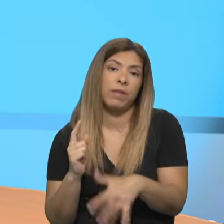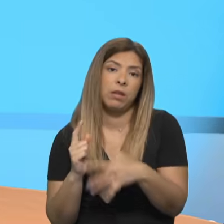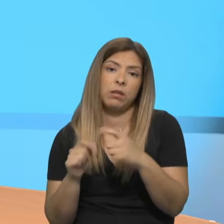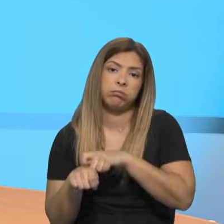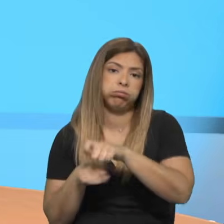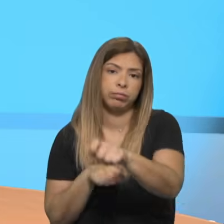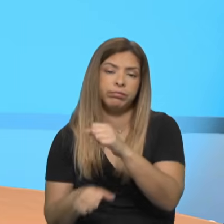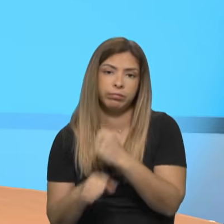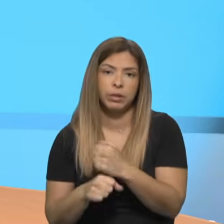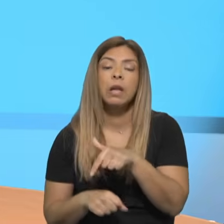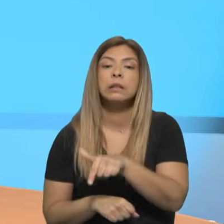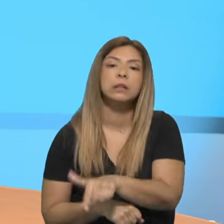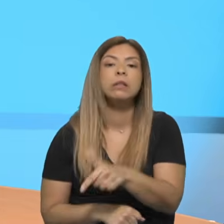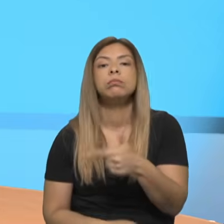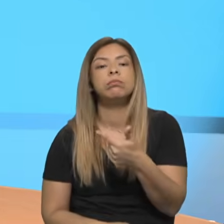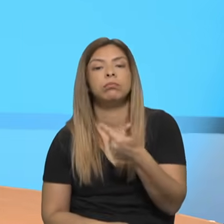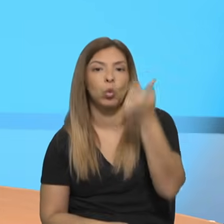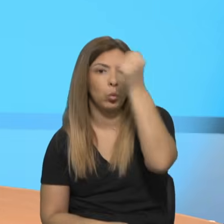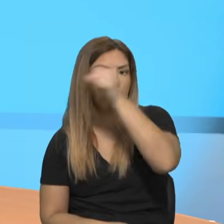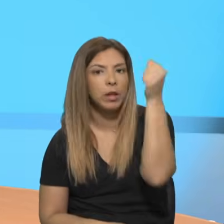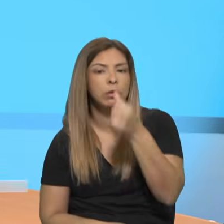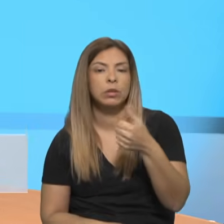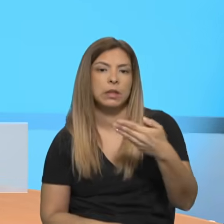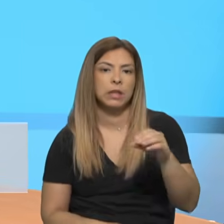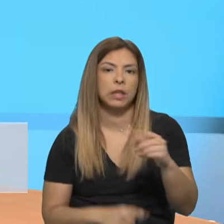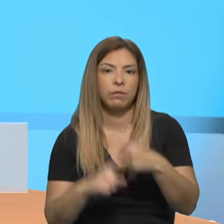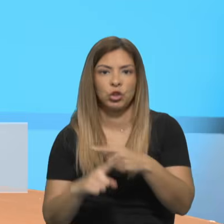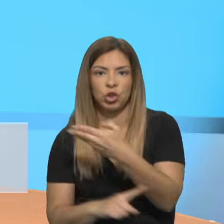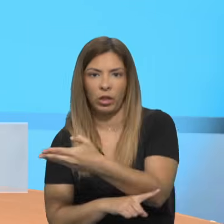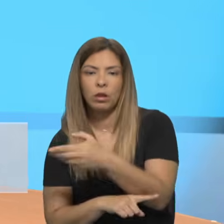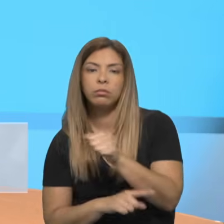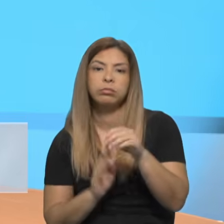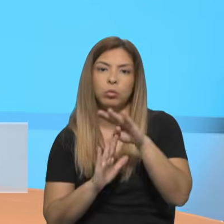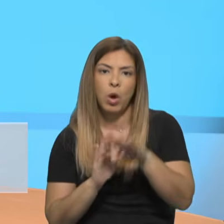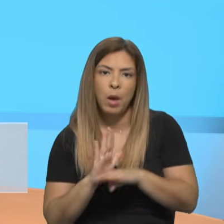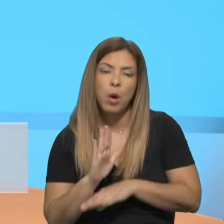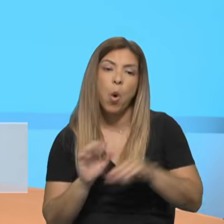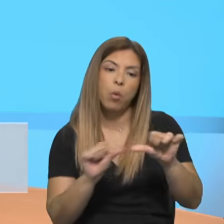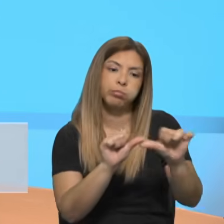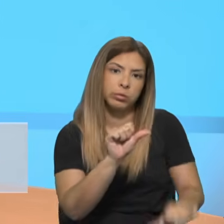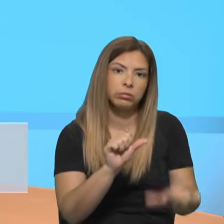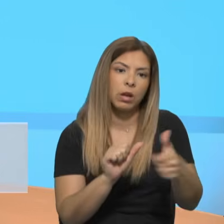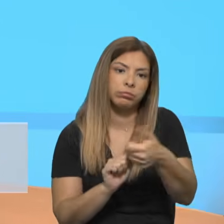domingo no programa 70x7, aqui na RTP2, ou consultar a versão integral nos canais da